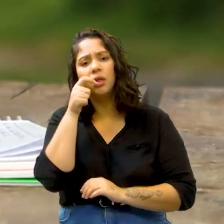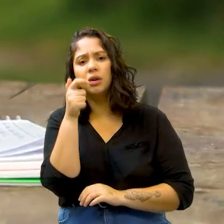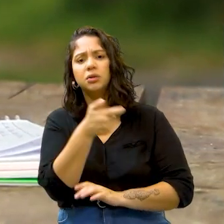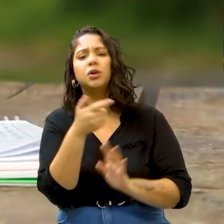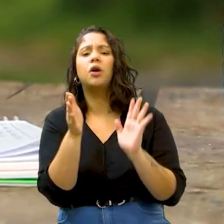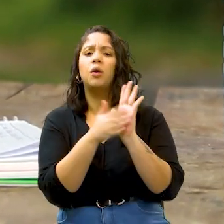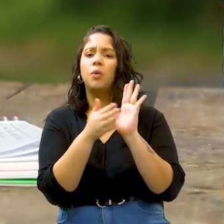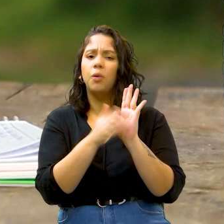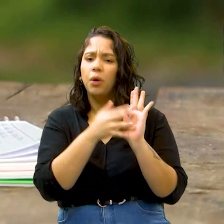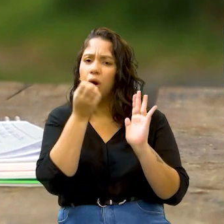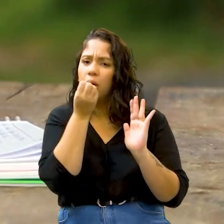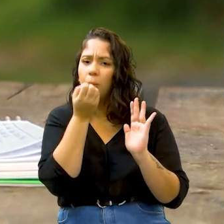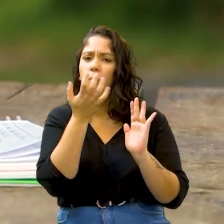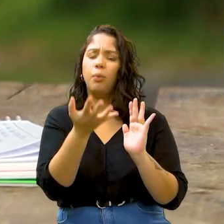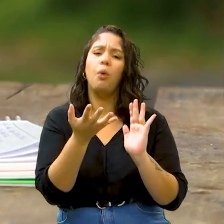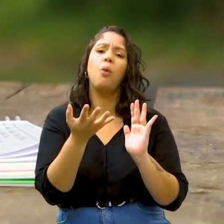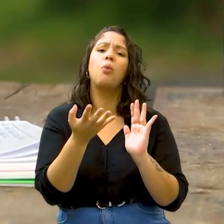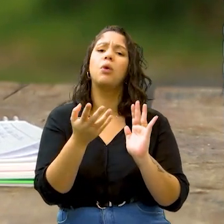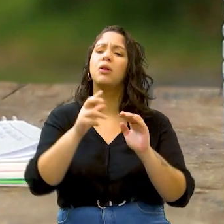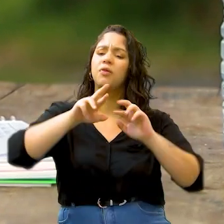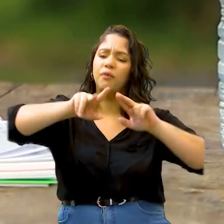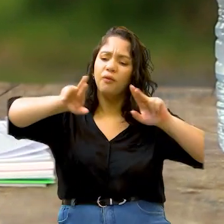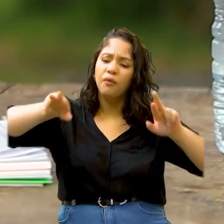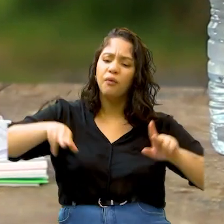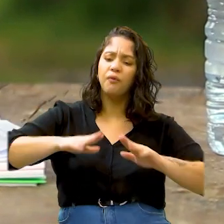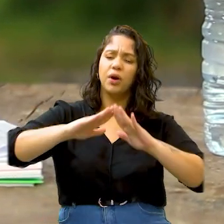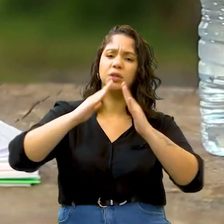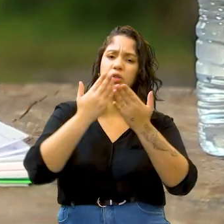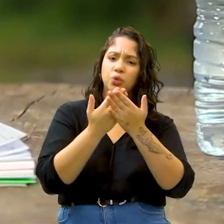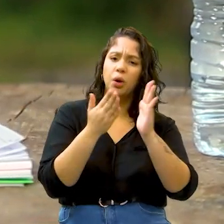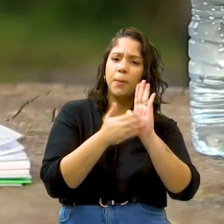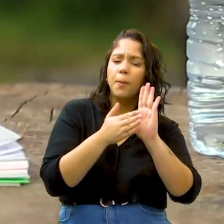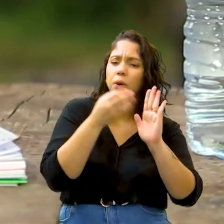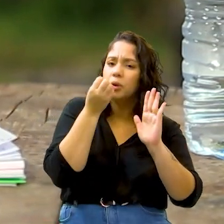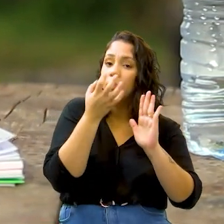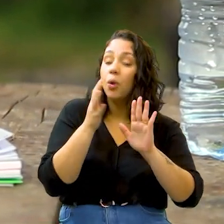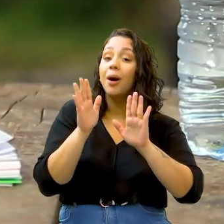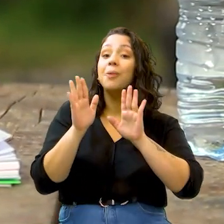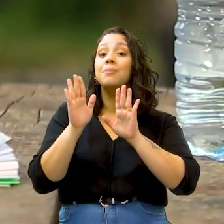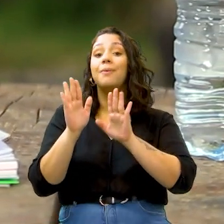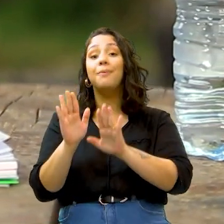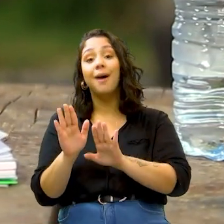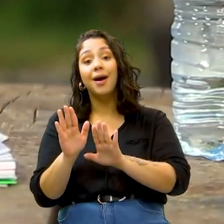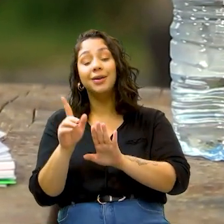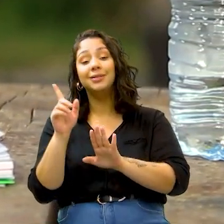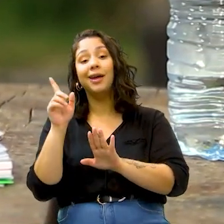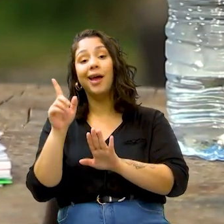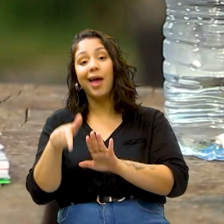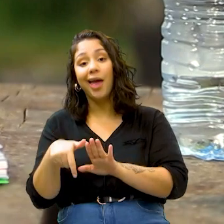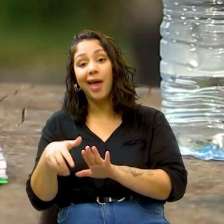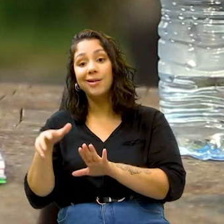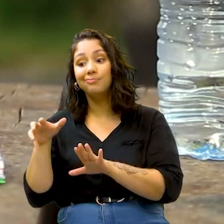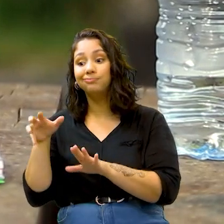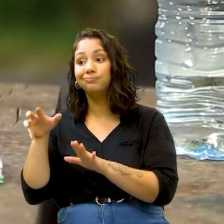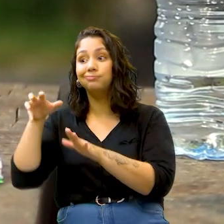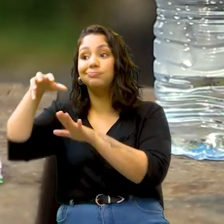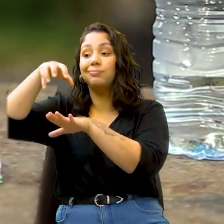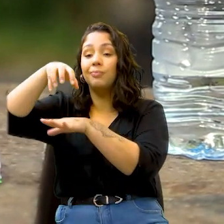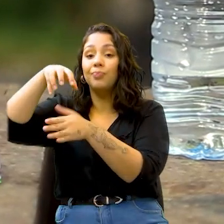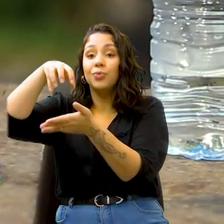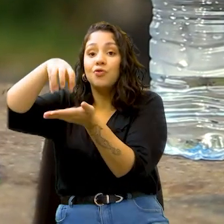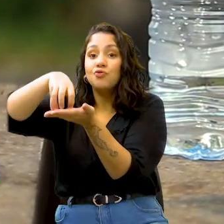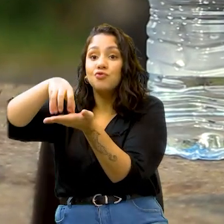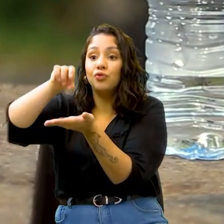interessantes eu acho que tem propostas muito boas em várias em Várias escolas Mas eles são muito pulverizados